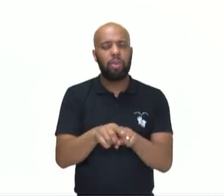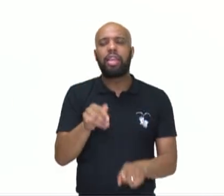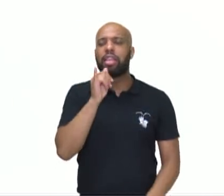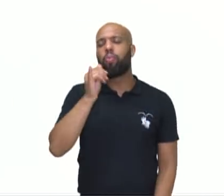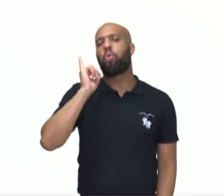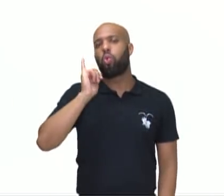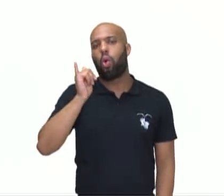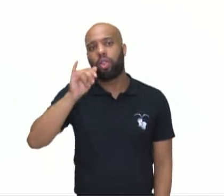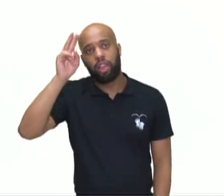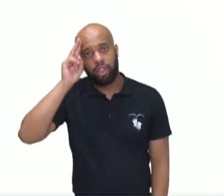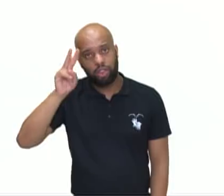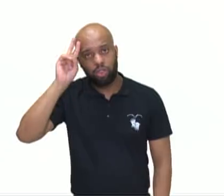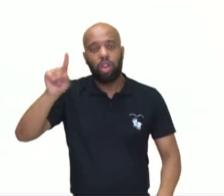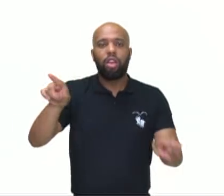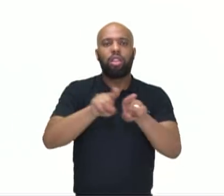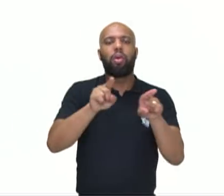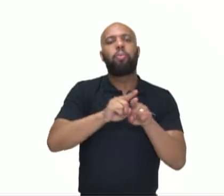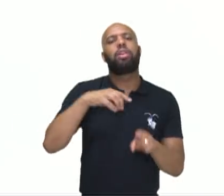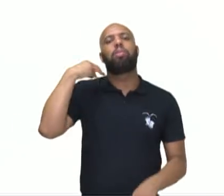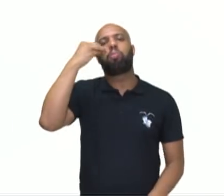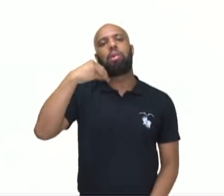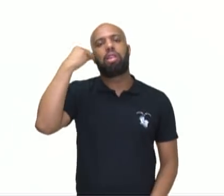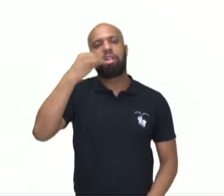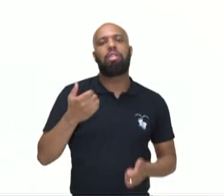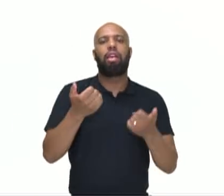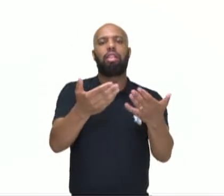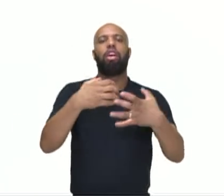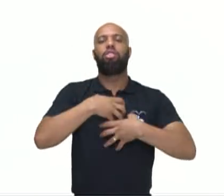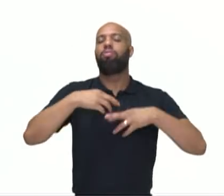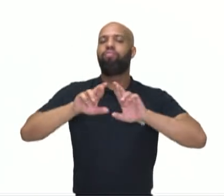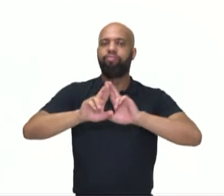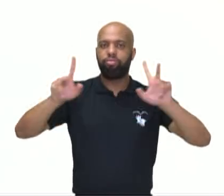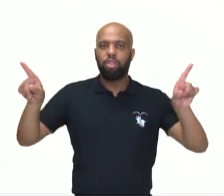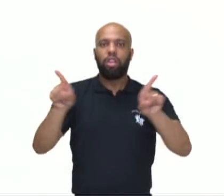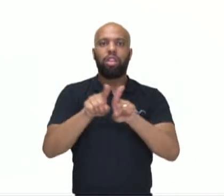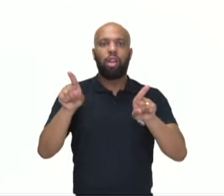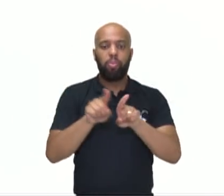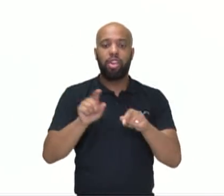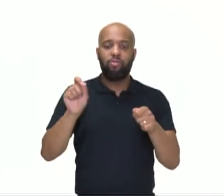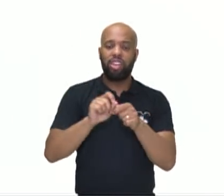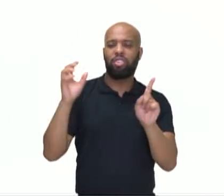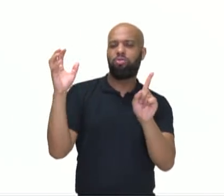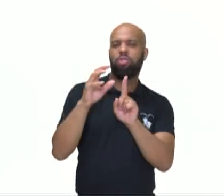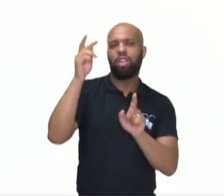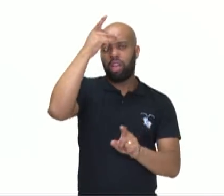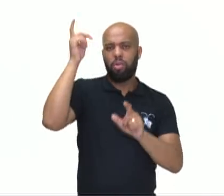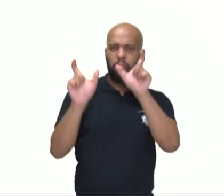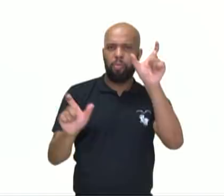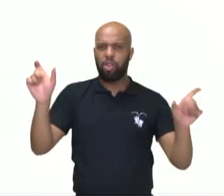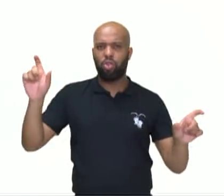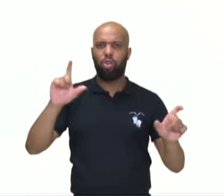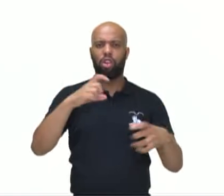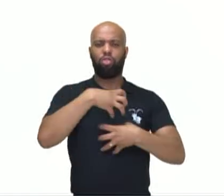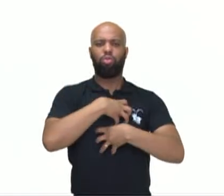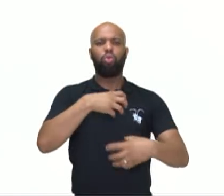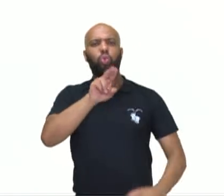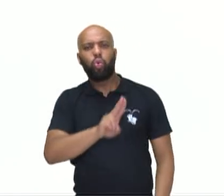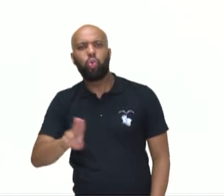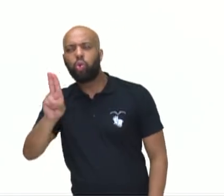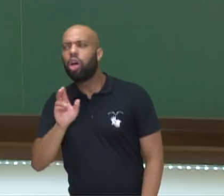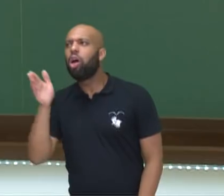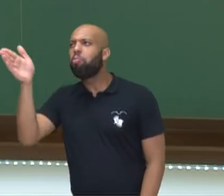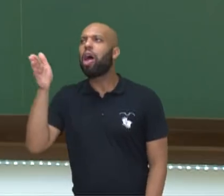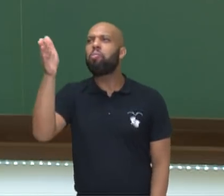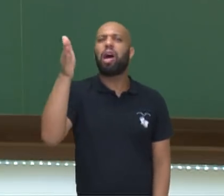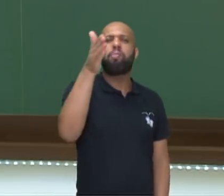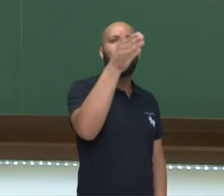histórias, proporcionar experiências diferentes e levar os usuários para diferentes lugares,